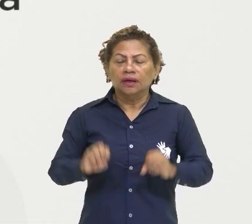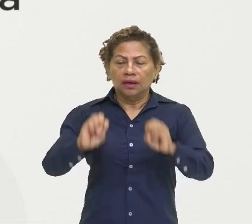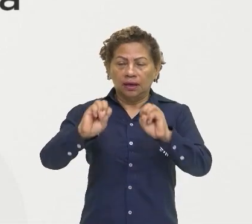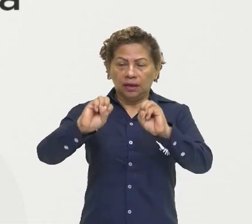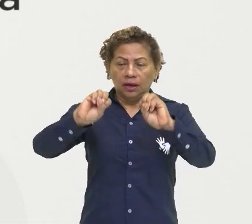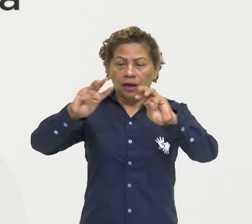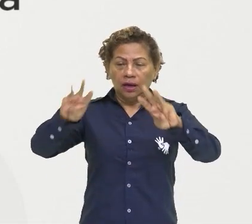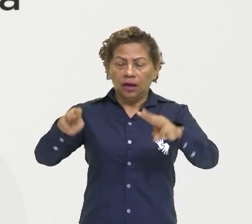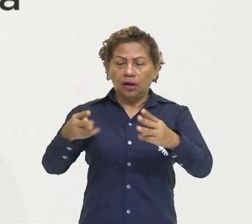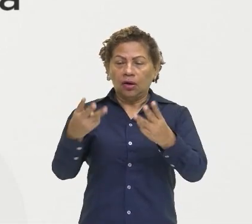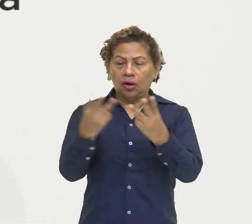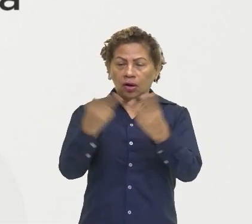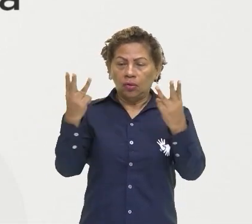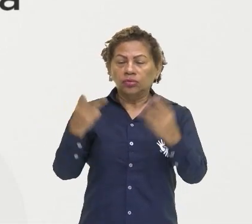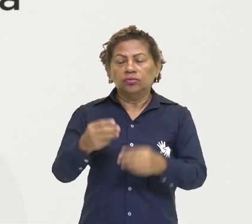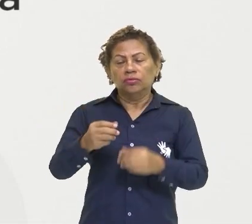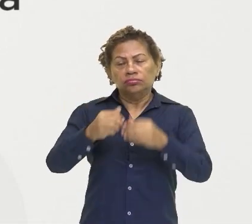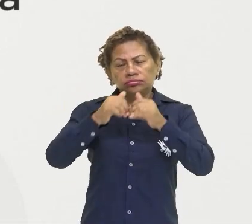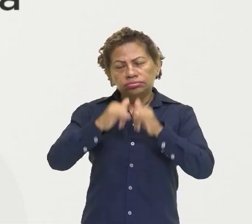de